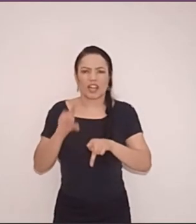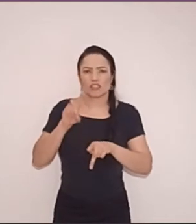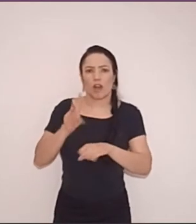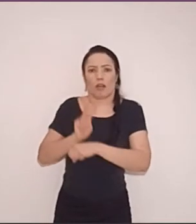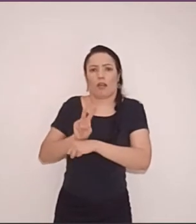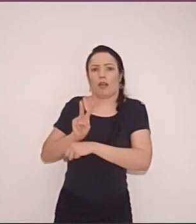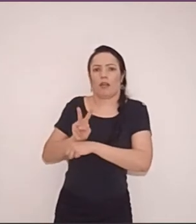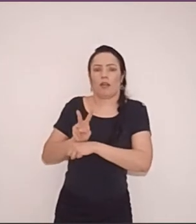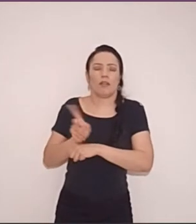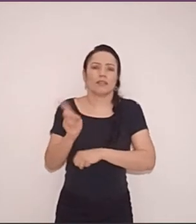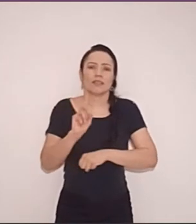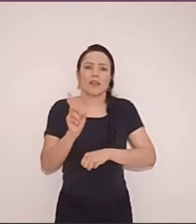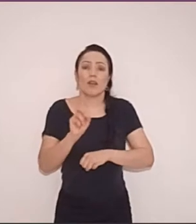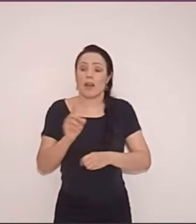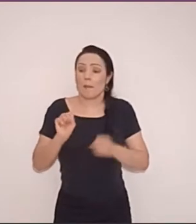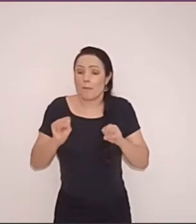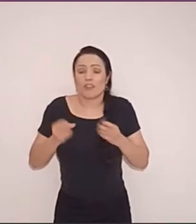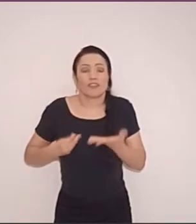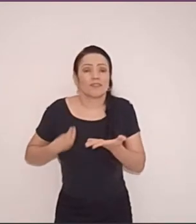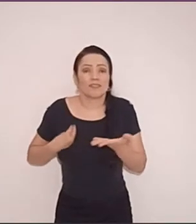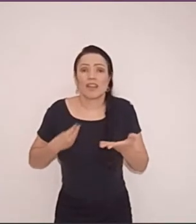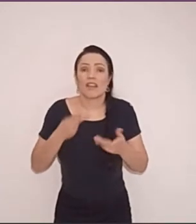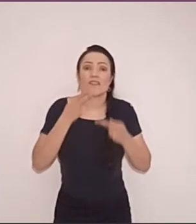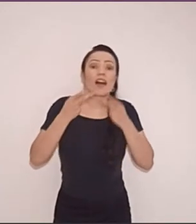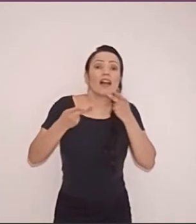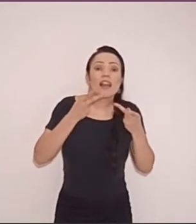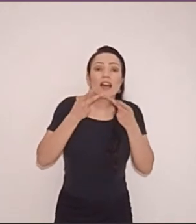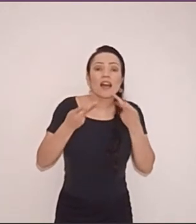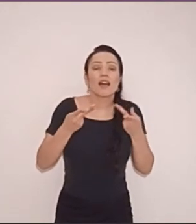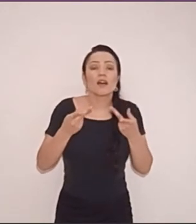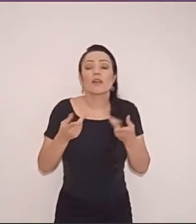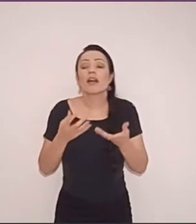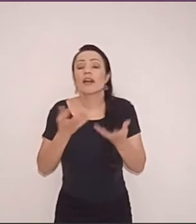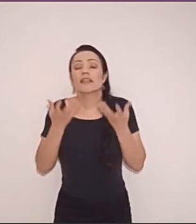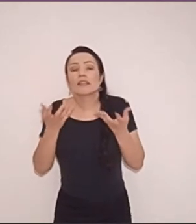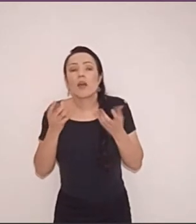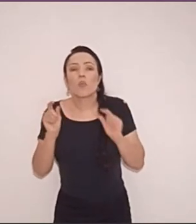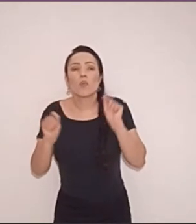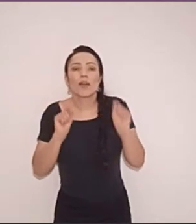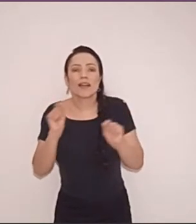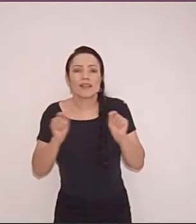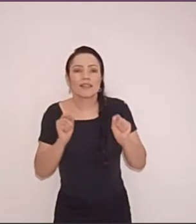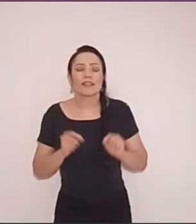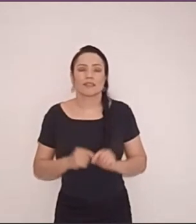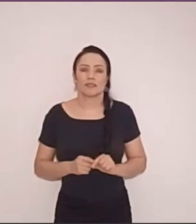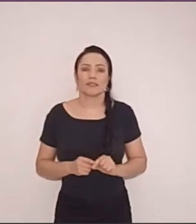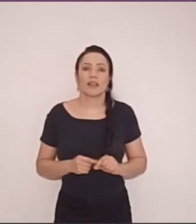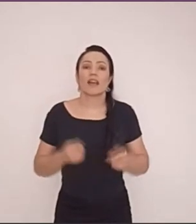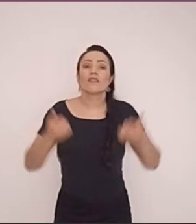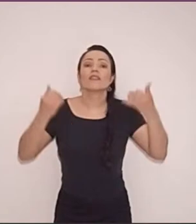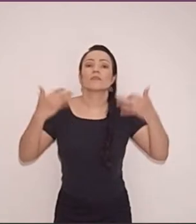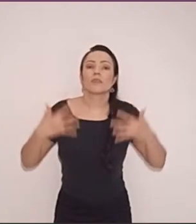penas tutelados Elas têm que poder dizer o que elas pensa que às vezes elas querem